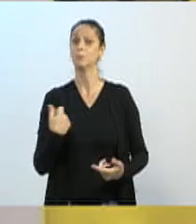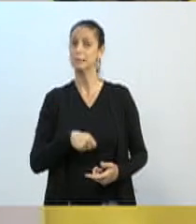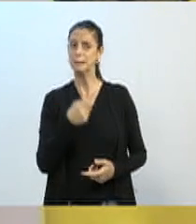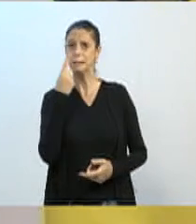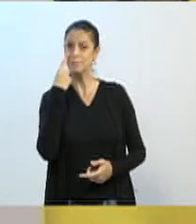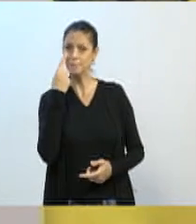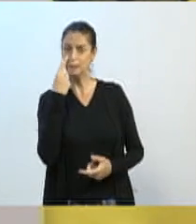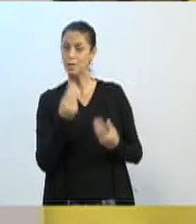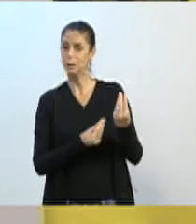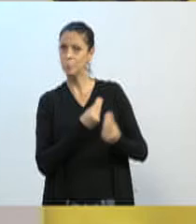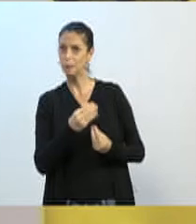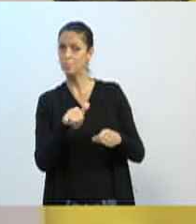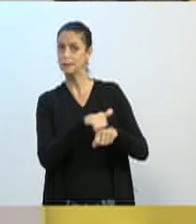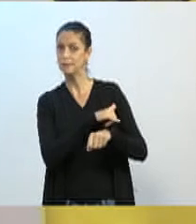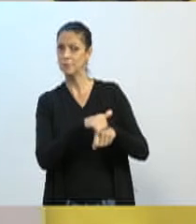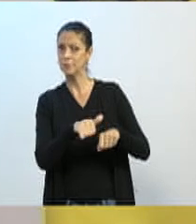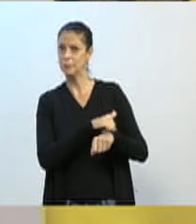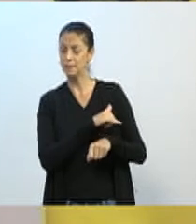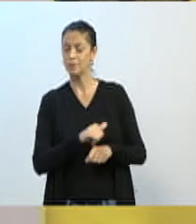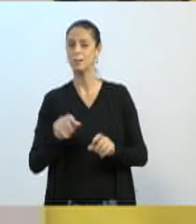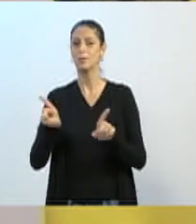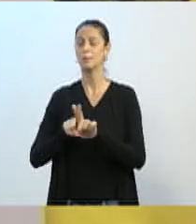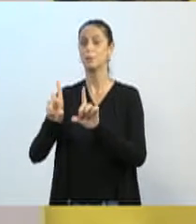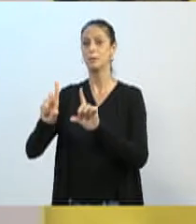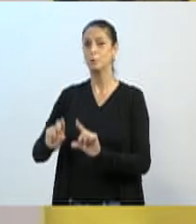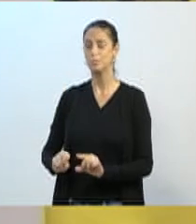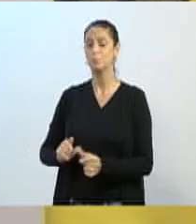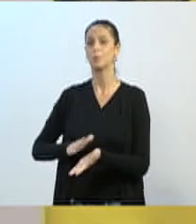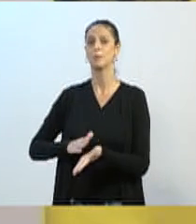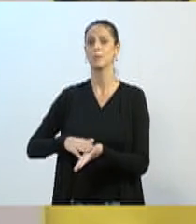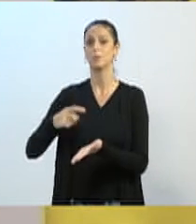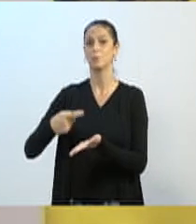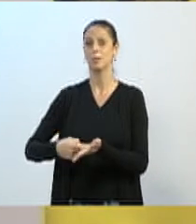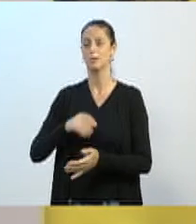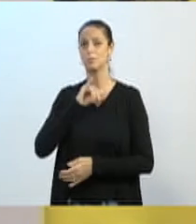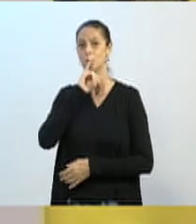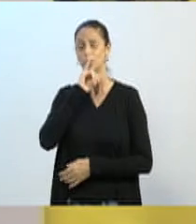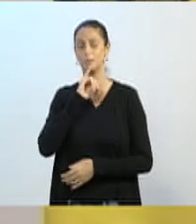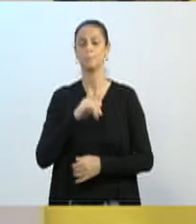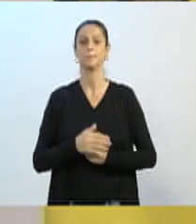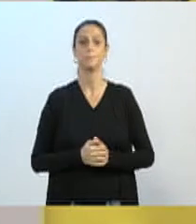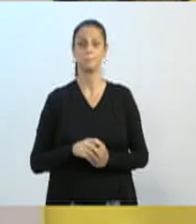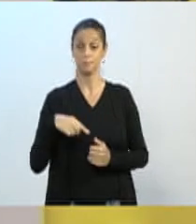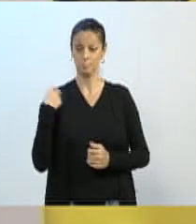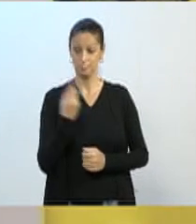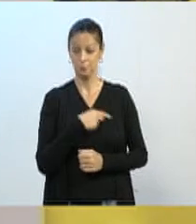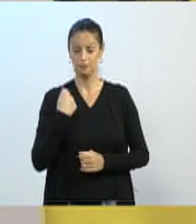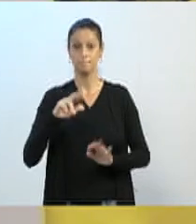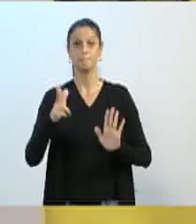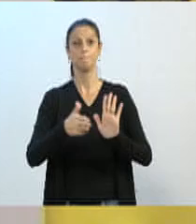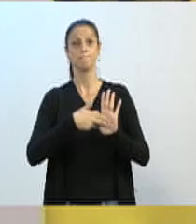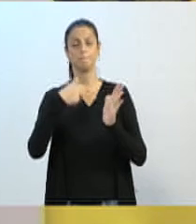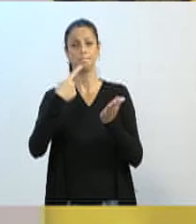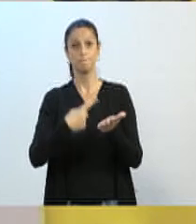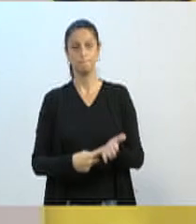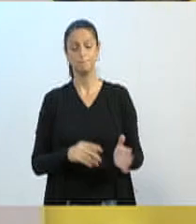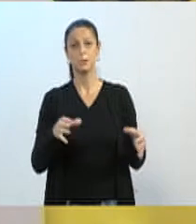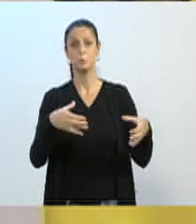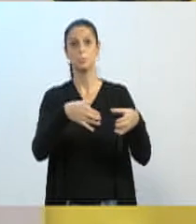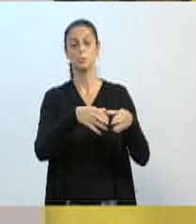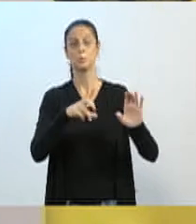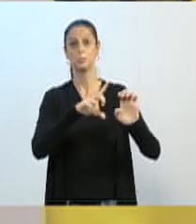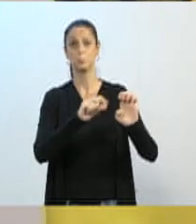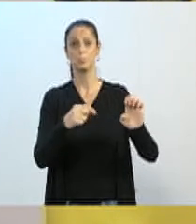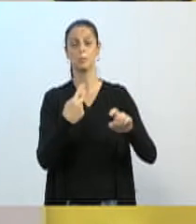de cobranças de impostos e taxas municipais. Precisamos, acima de tudo, assumir um compromisso com os empreendedores que geram